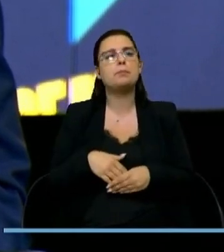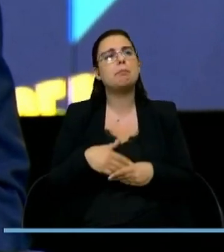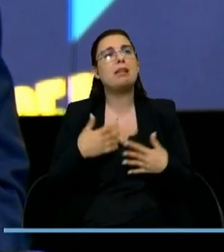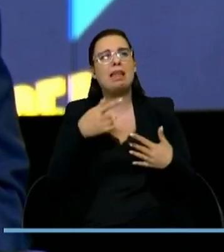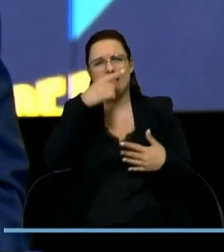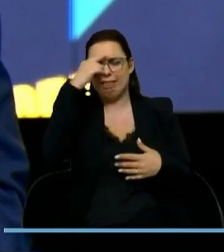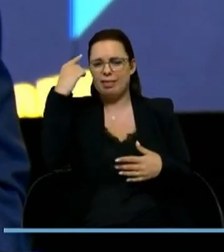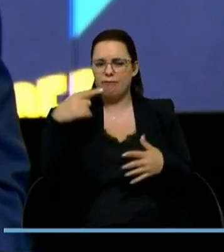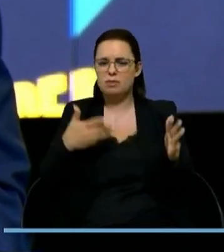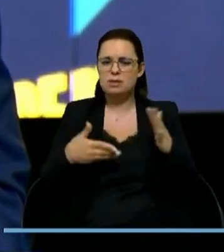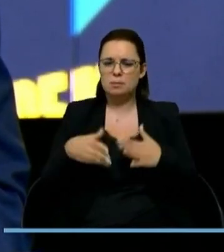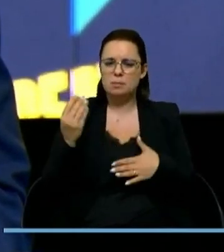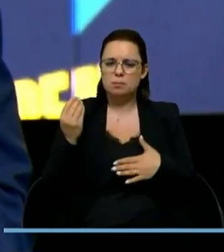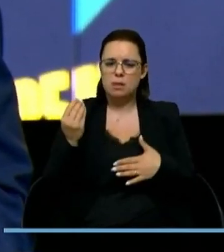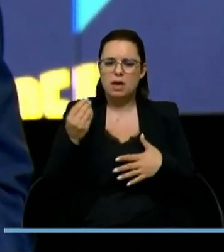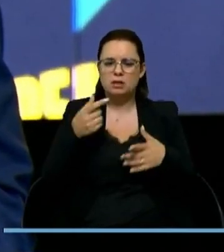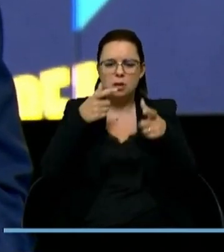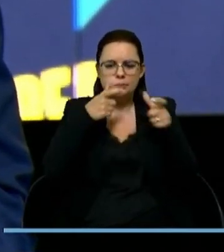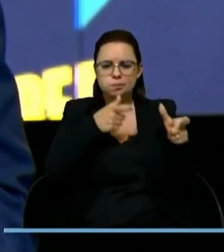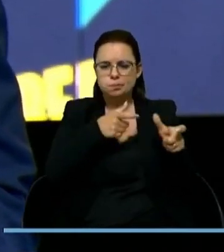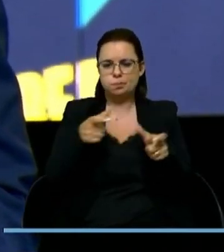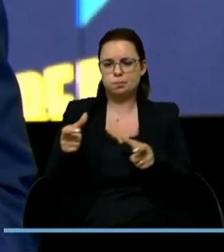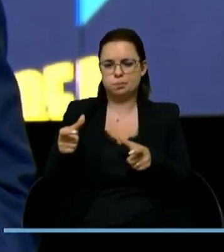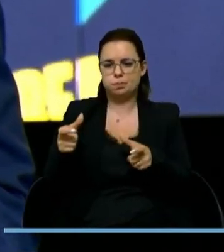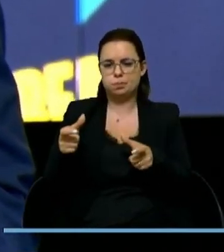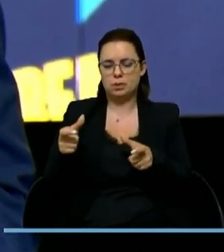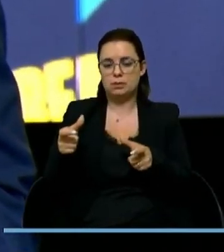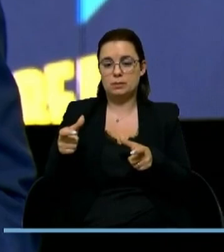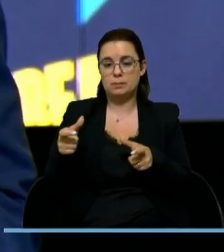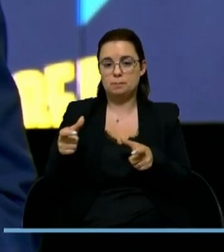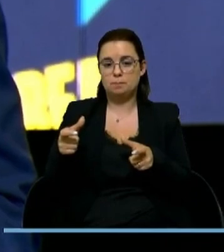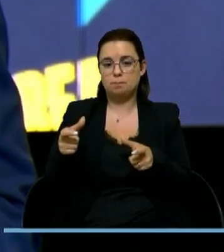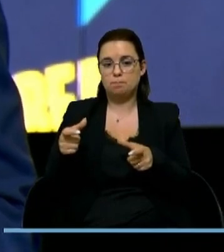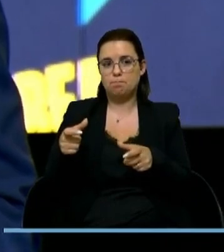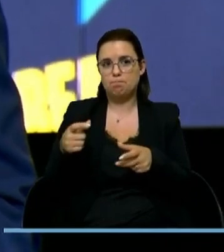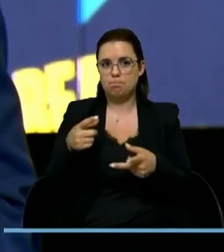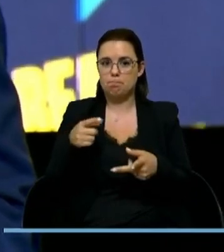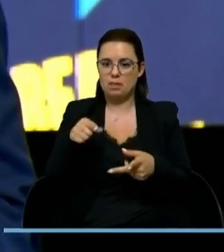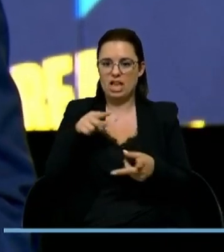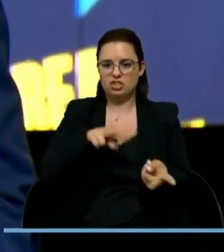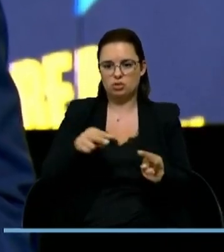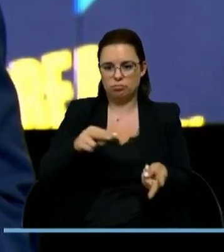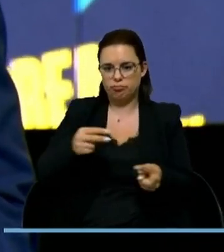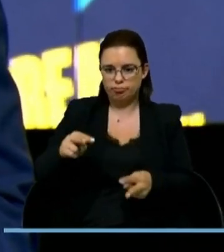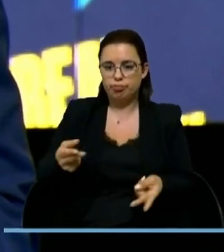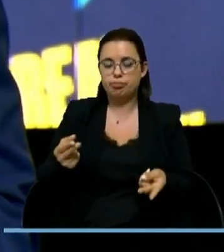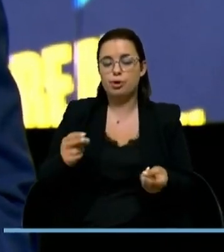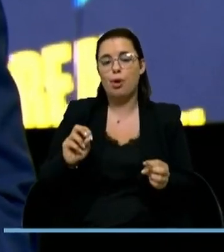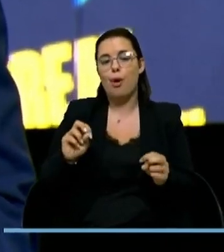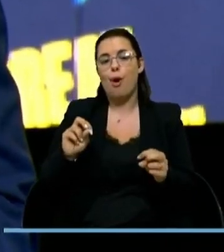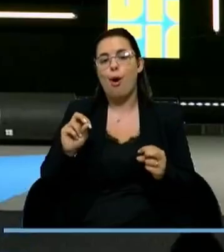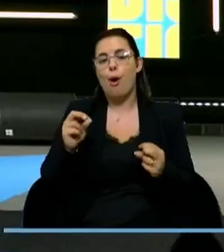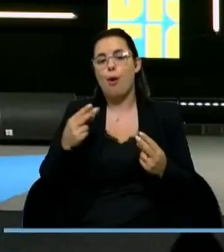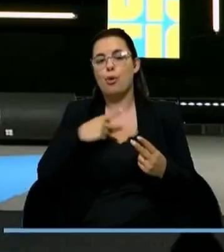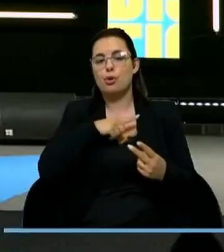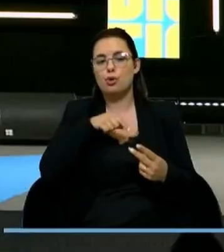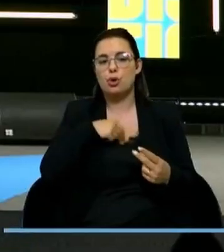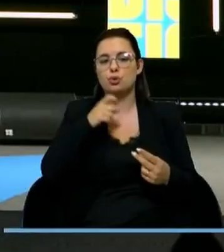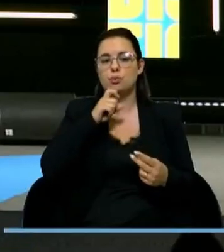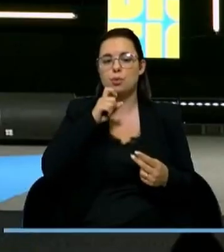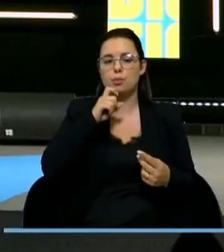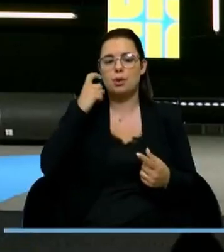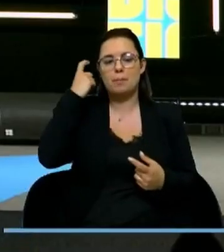mais difícil fiscalizar este tipo de transições ou poderemos pensar